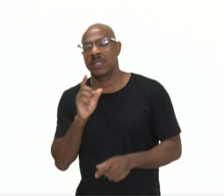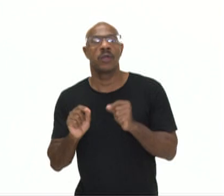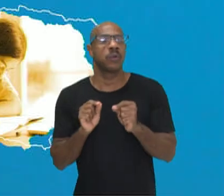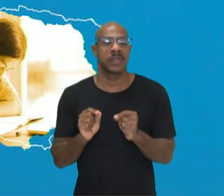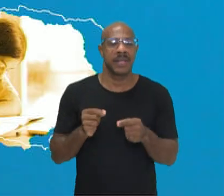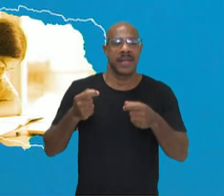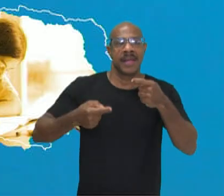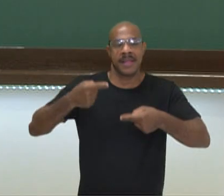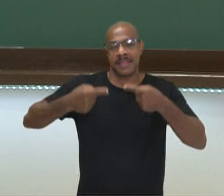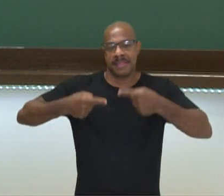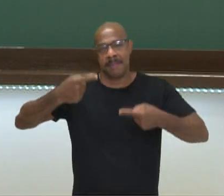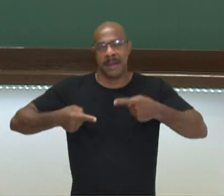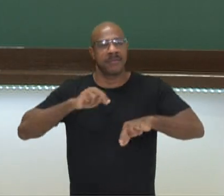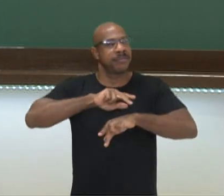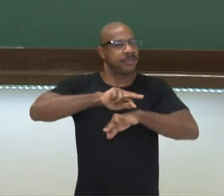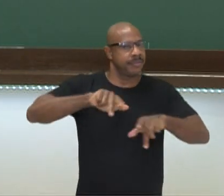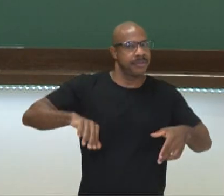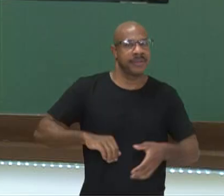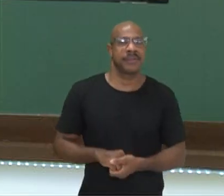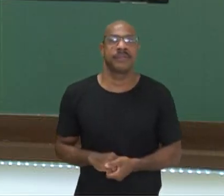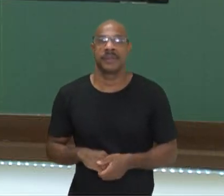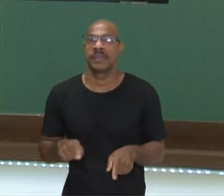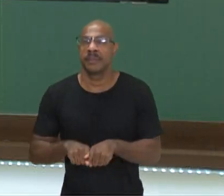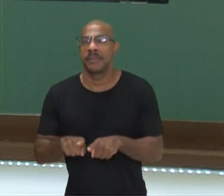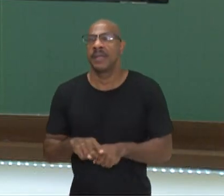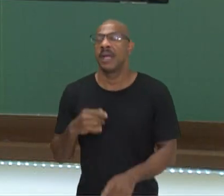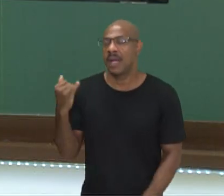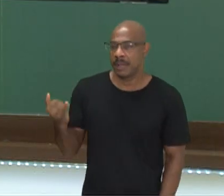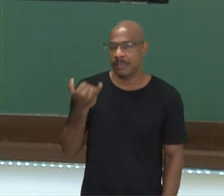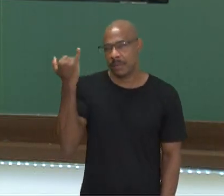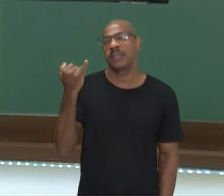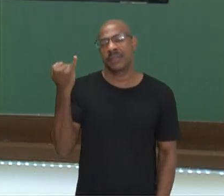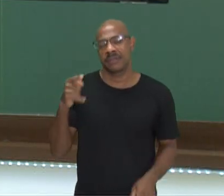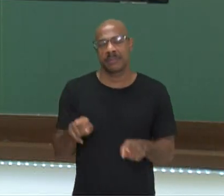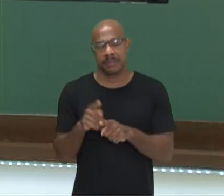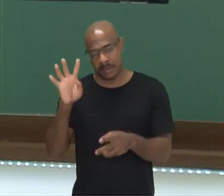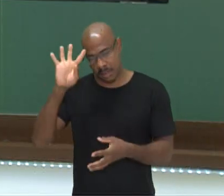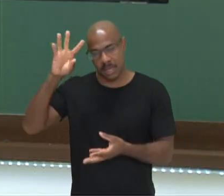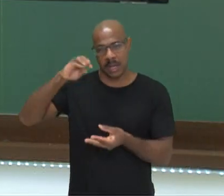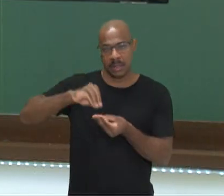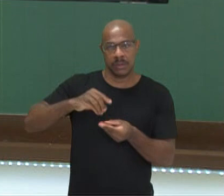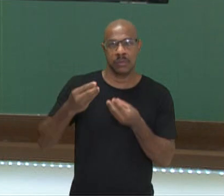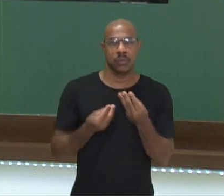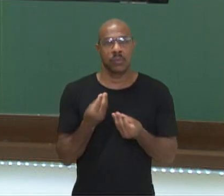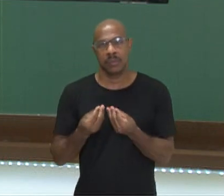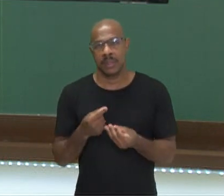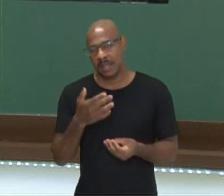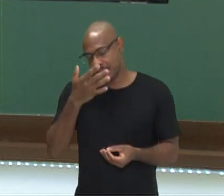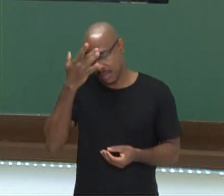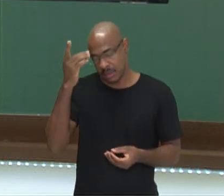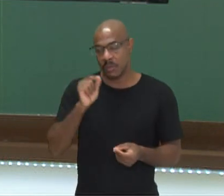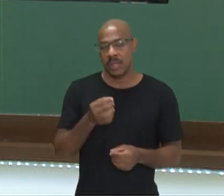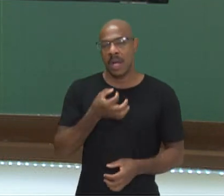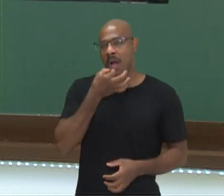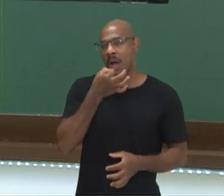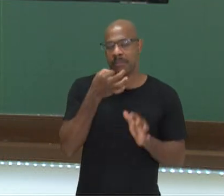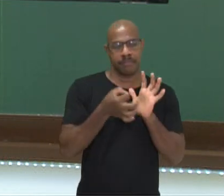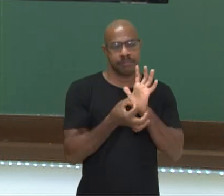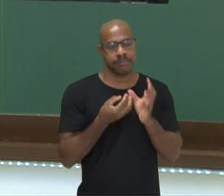regrado e vimos a sua importância para chegar a conclusões e persuasão na sua argumentação, né?